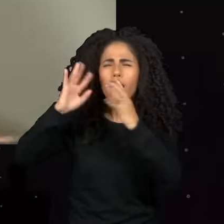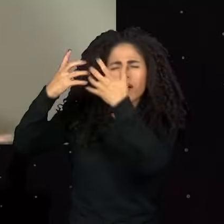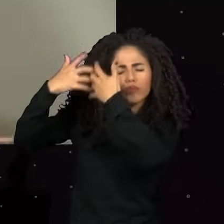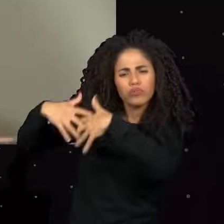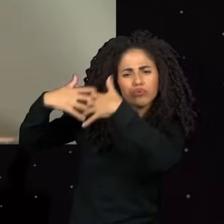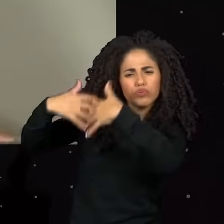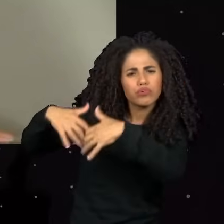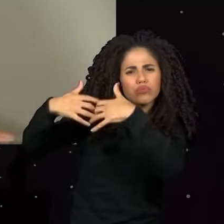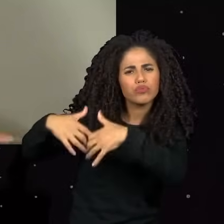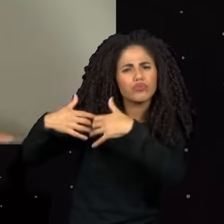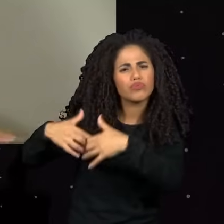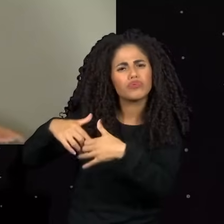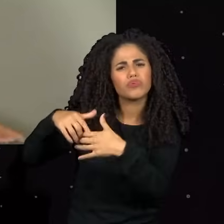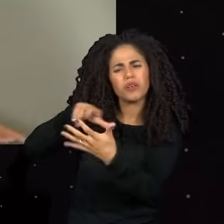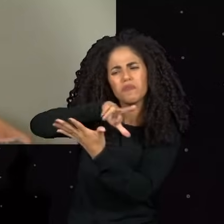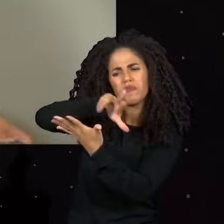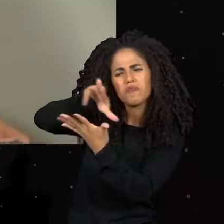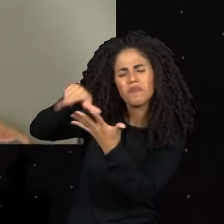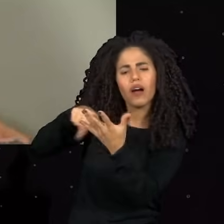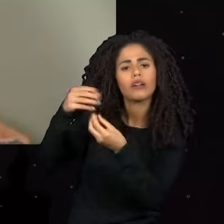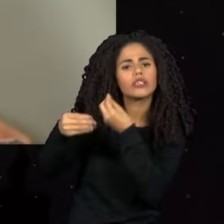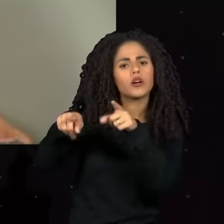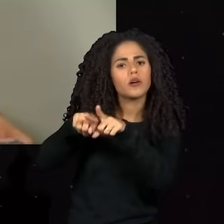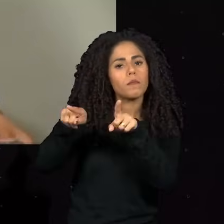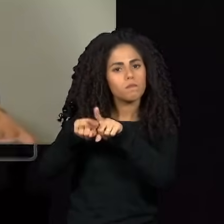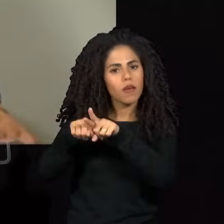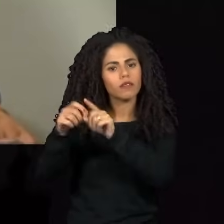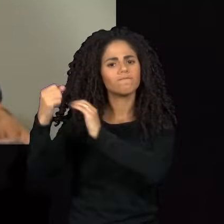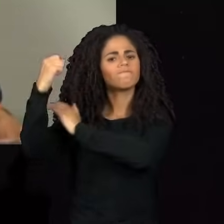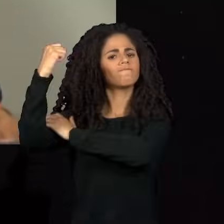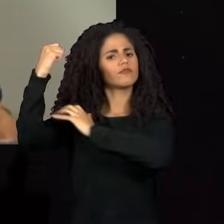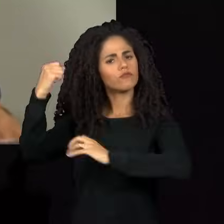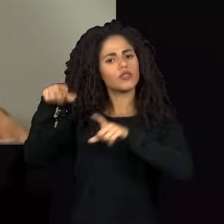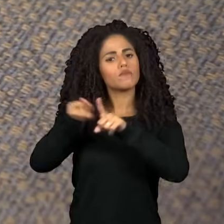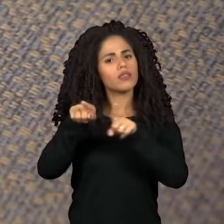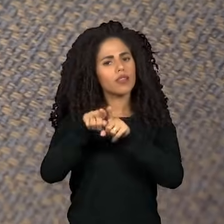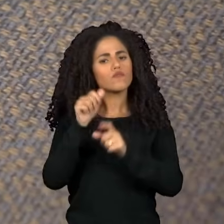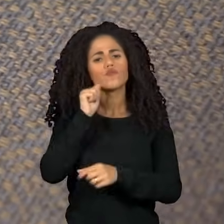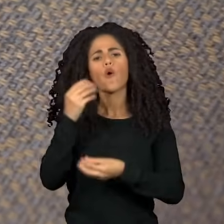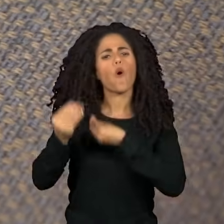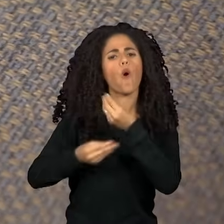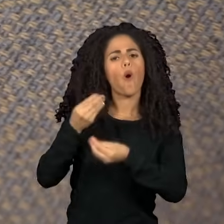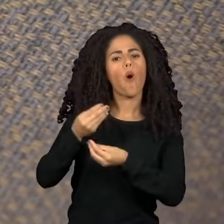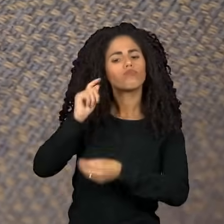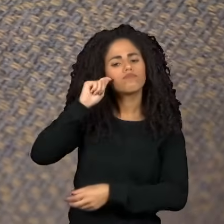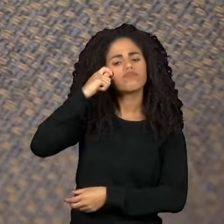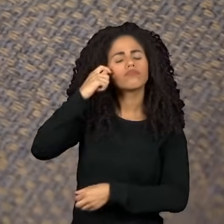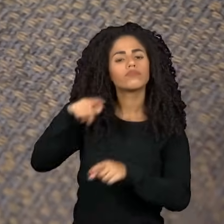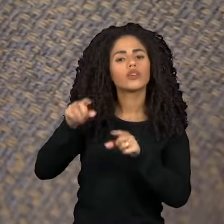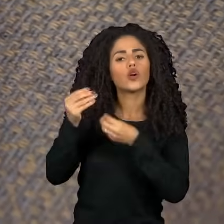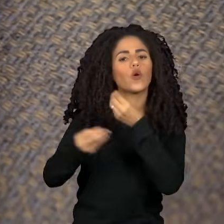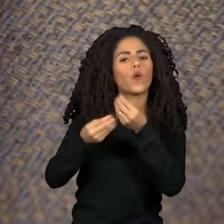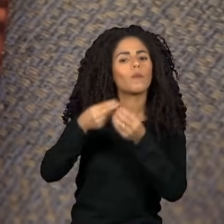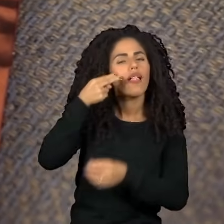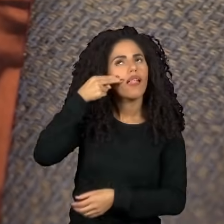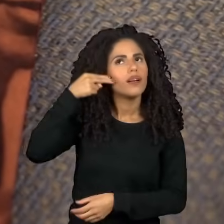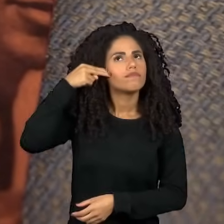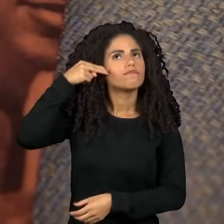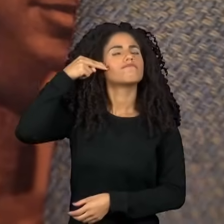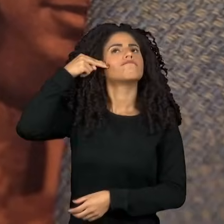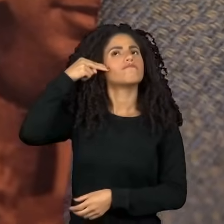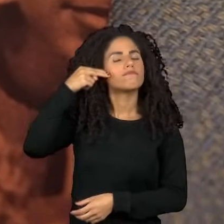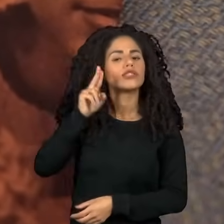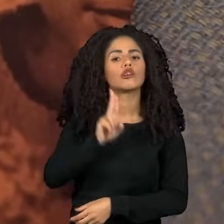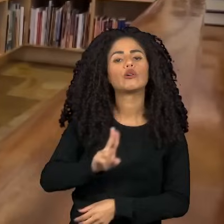do mundo negro e do feminismo negro, né? Um grande ícone do feminismo negro. Bell Hooks, ela usa